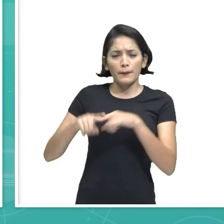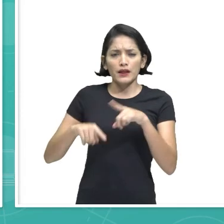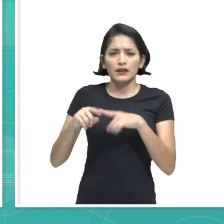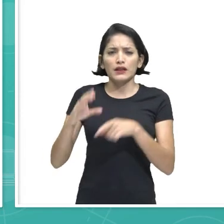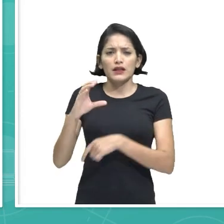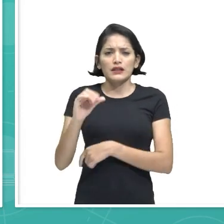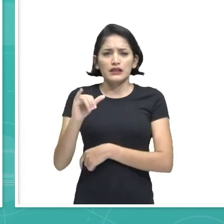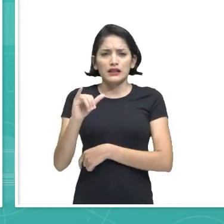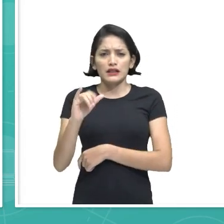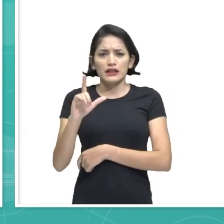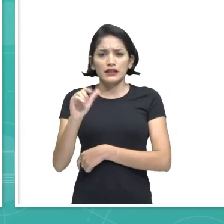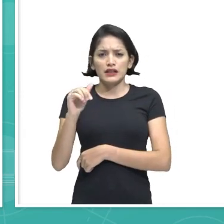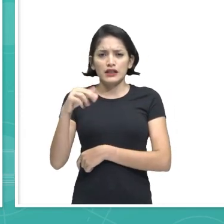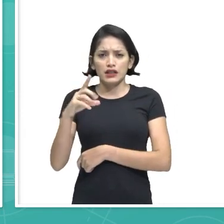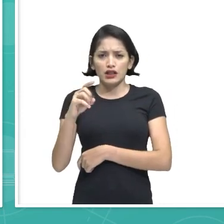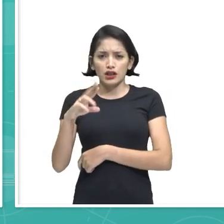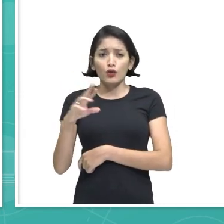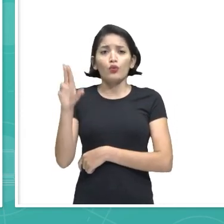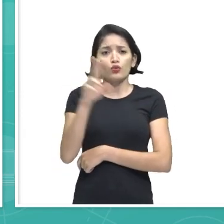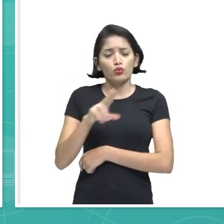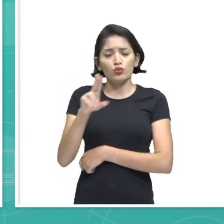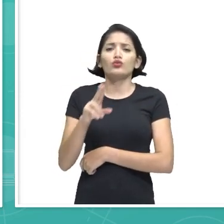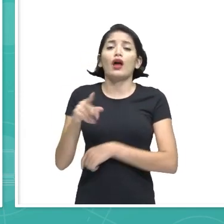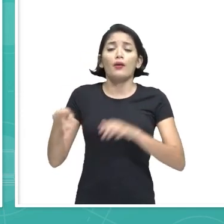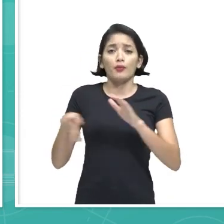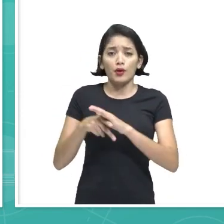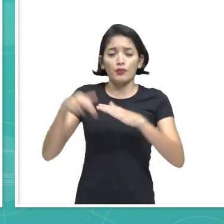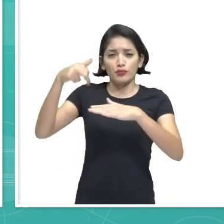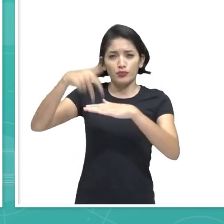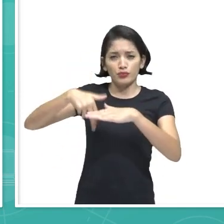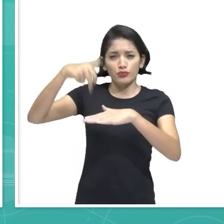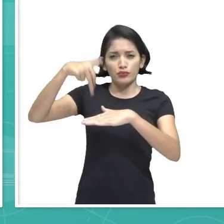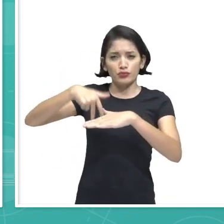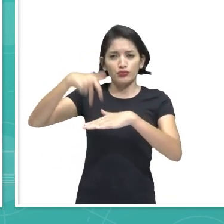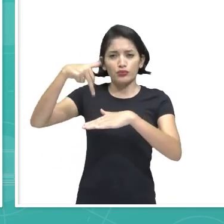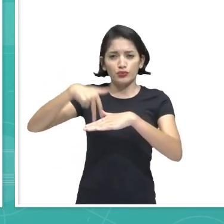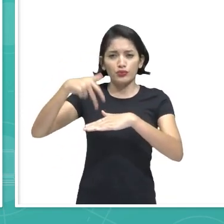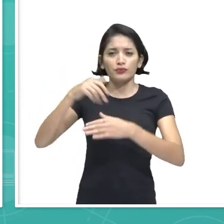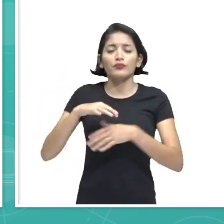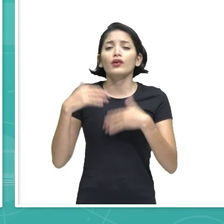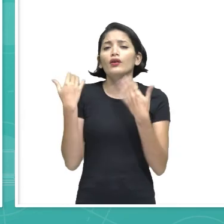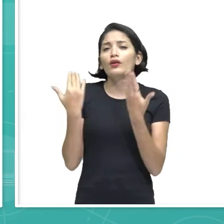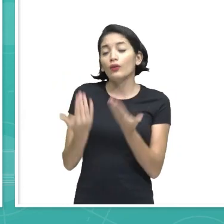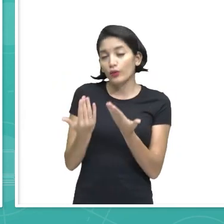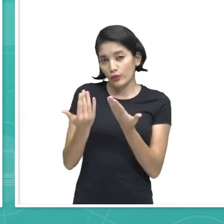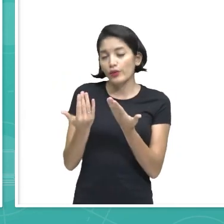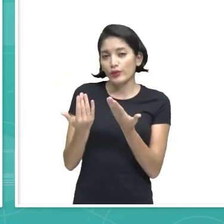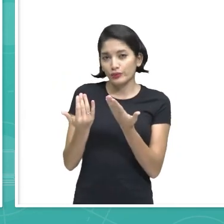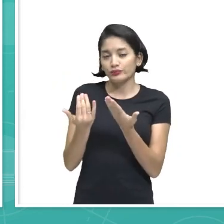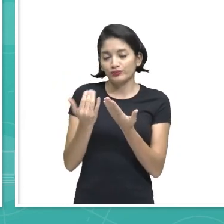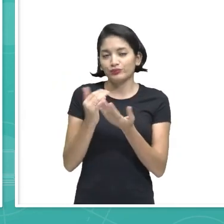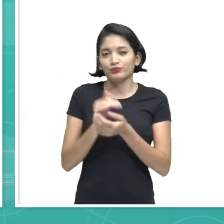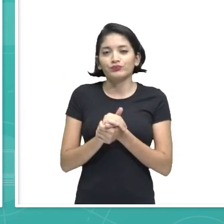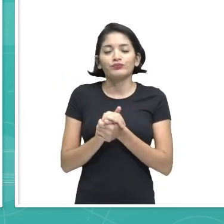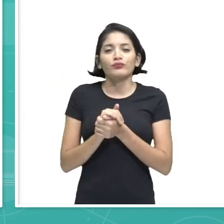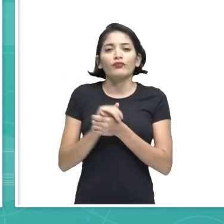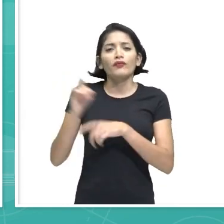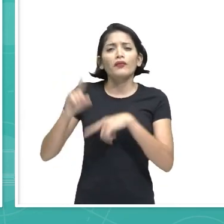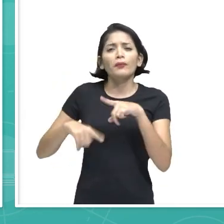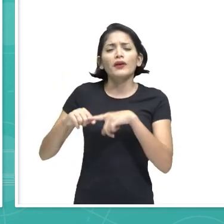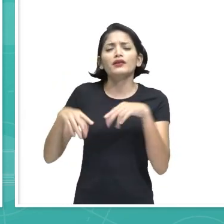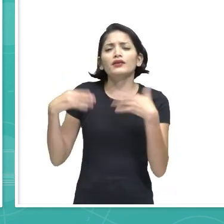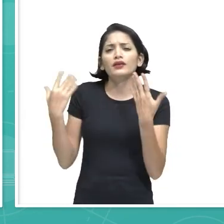cilíndrico usado nas aulas de hidroginástica. E aí, qual será esse